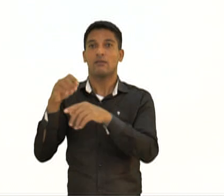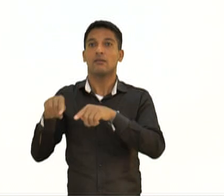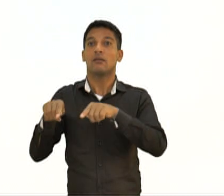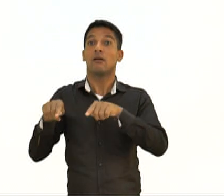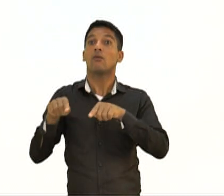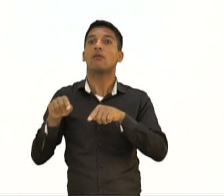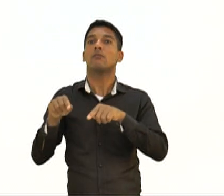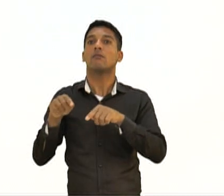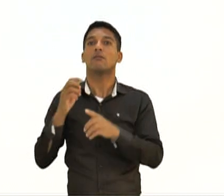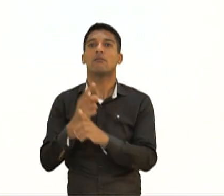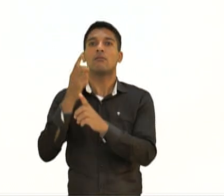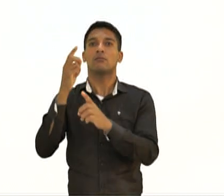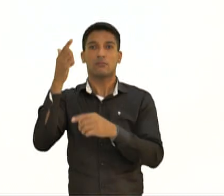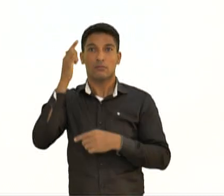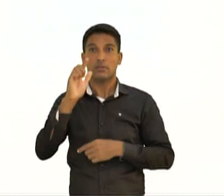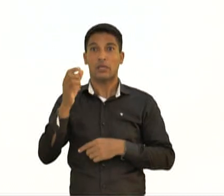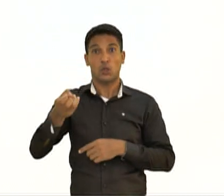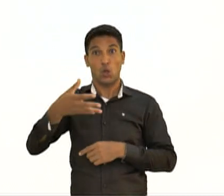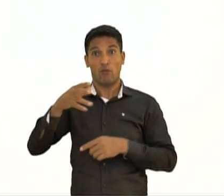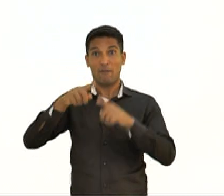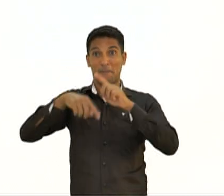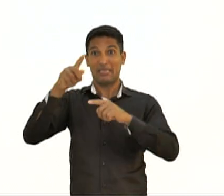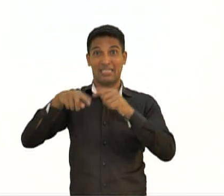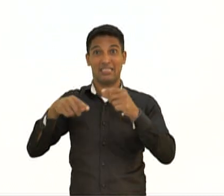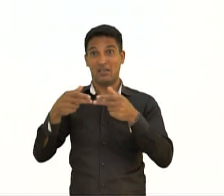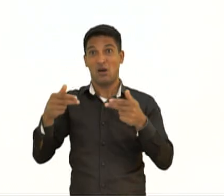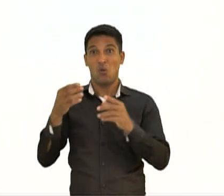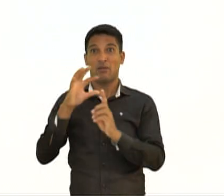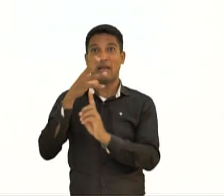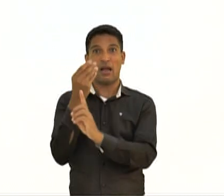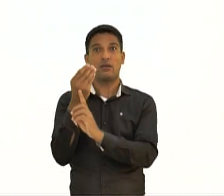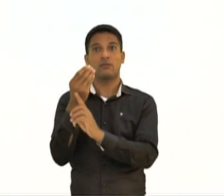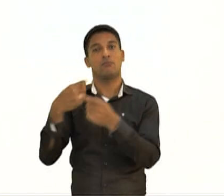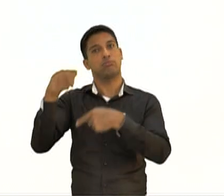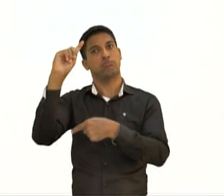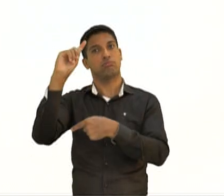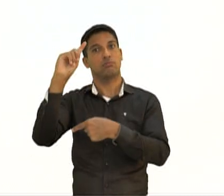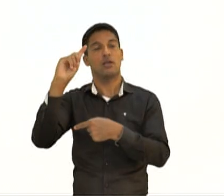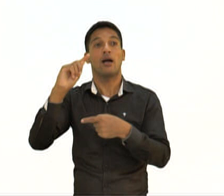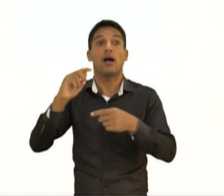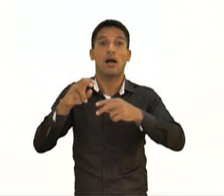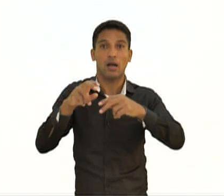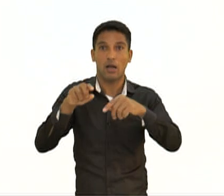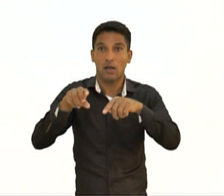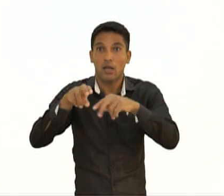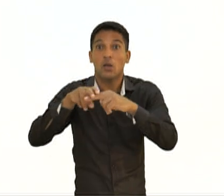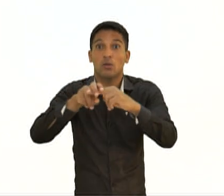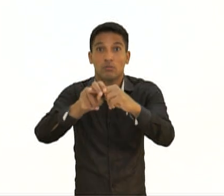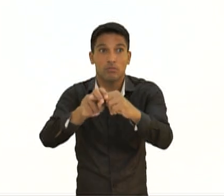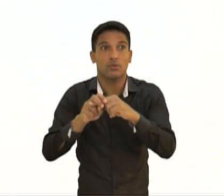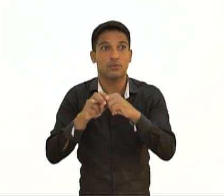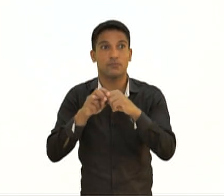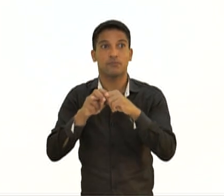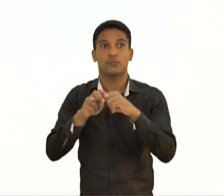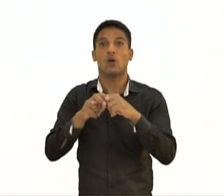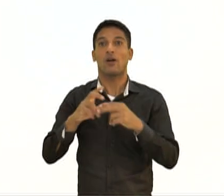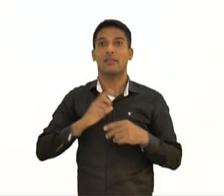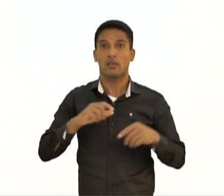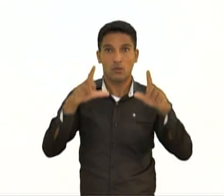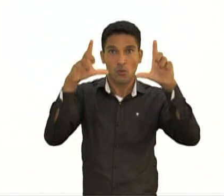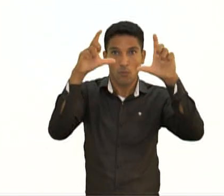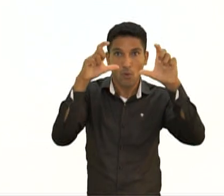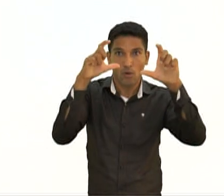materiais, técnicas e inspirações. Então, olha só o que a professora coloca aqui para vocês, gente. Nós temos uma